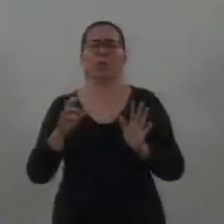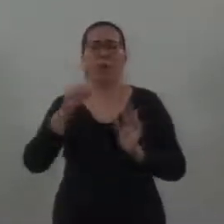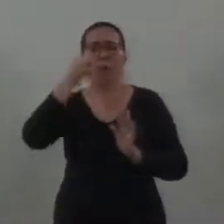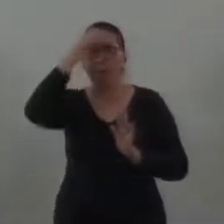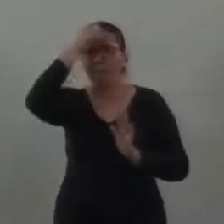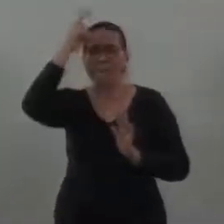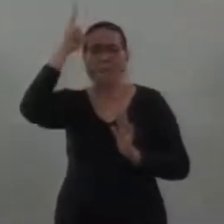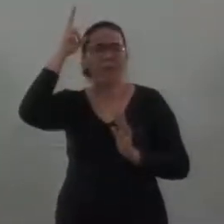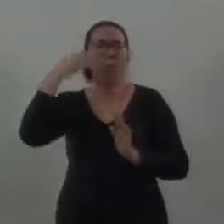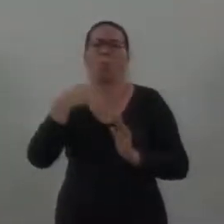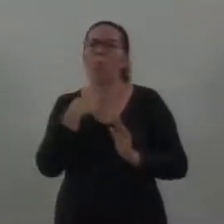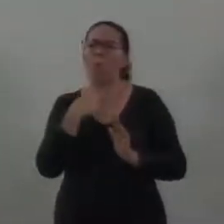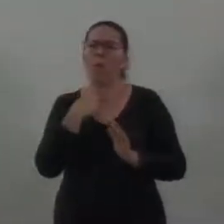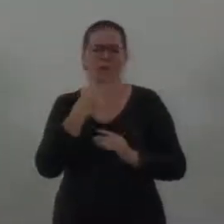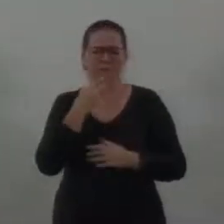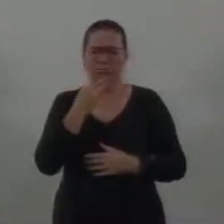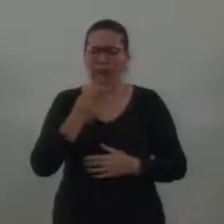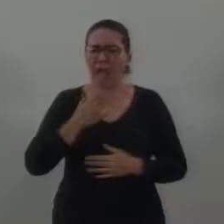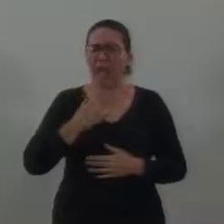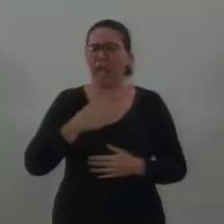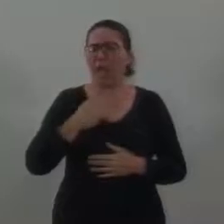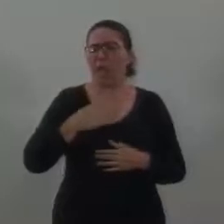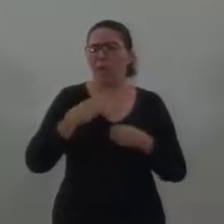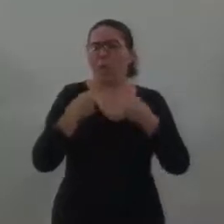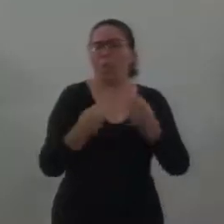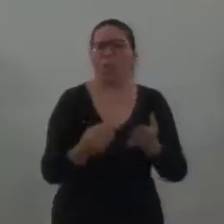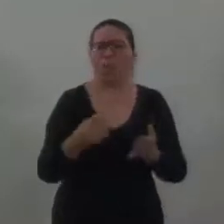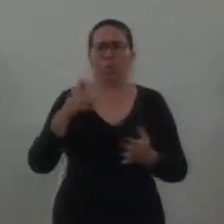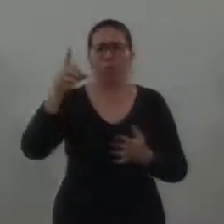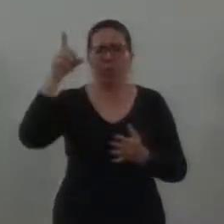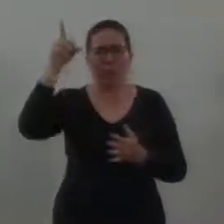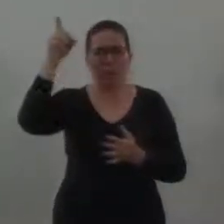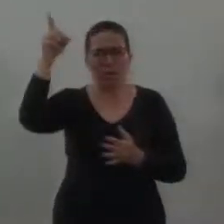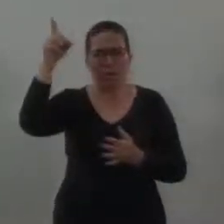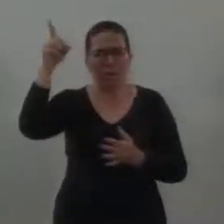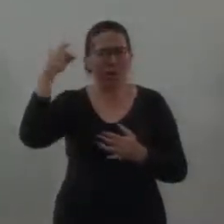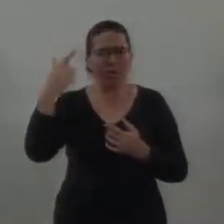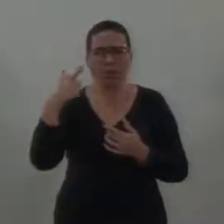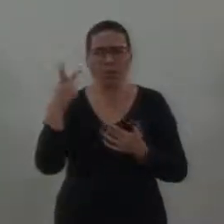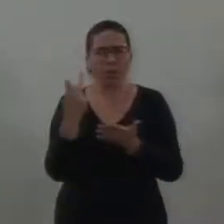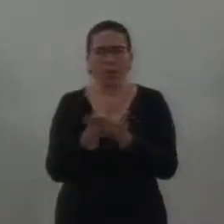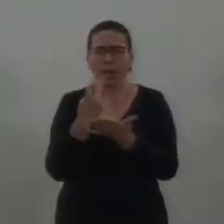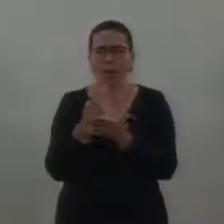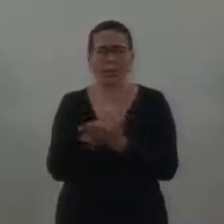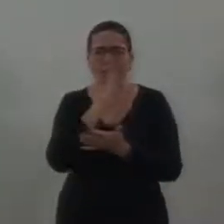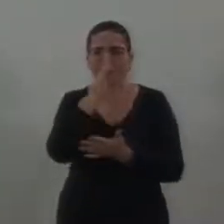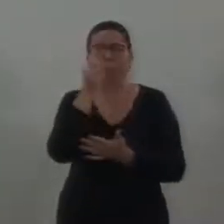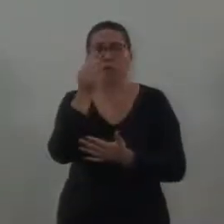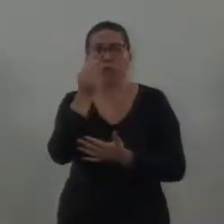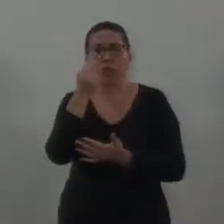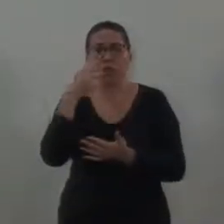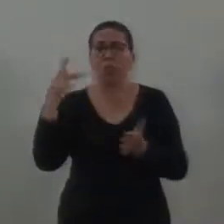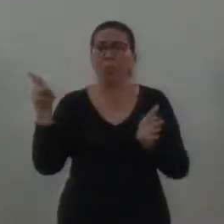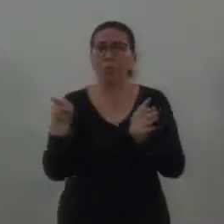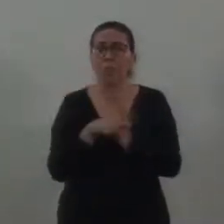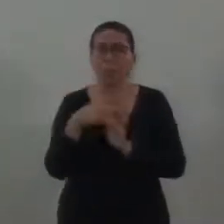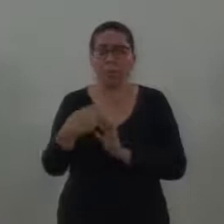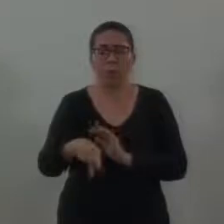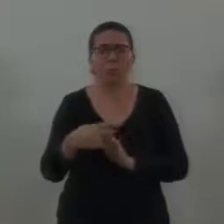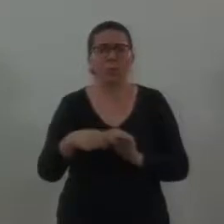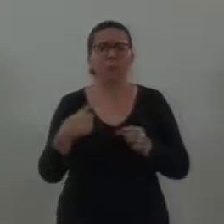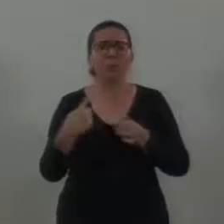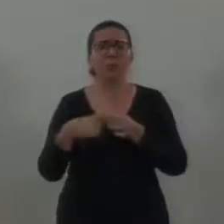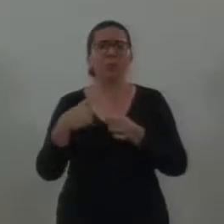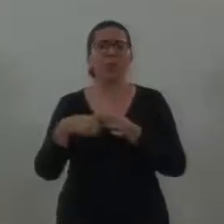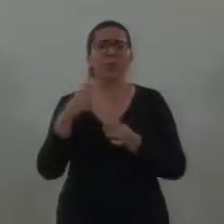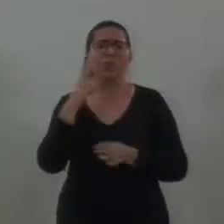não pode falar isso, ele não tem autoridade para falar um negócio desse, né? É o dinheiro público da cidade,